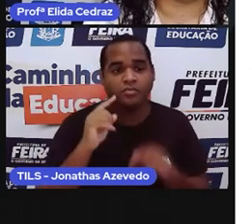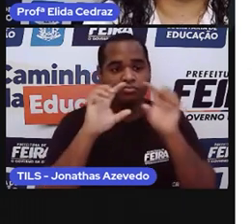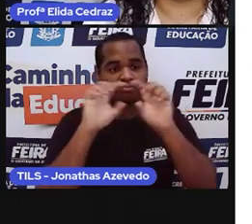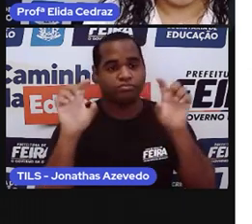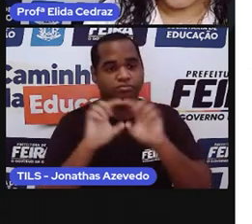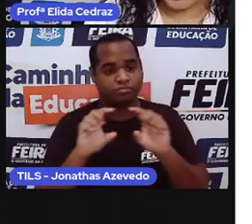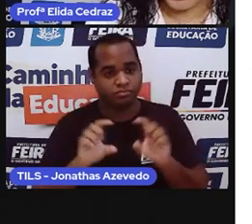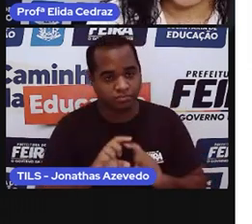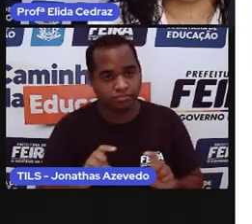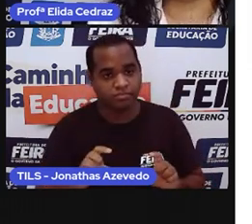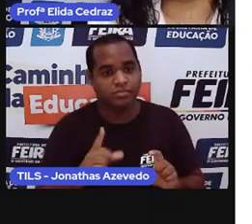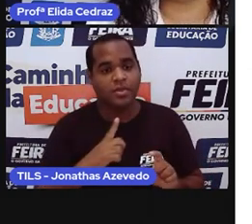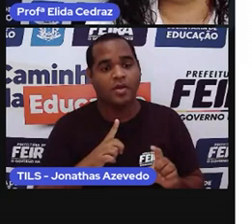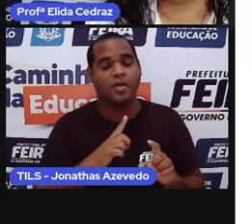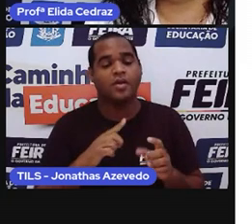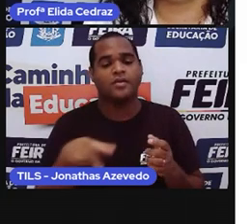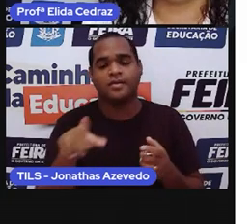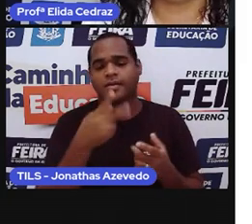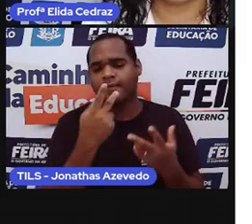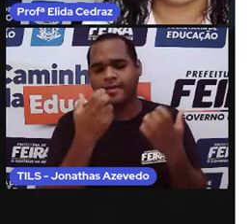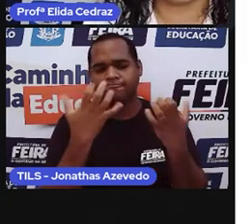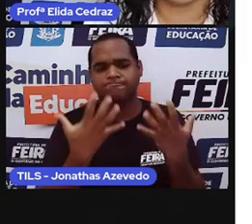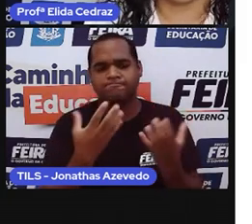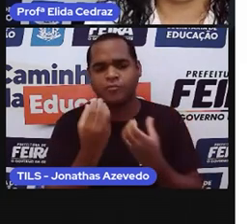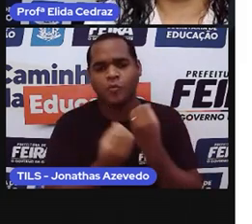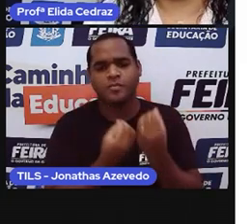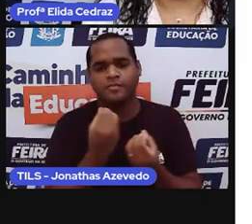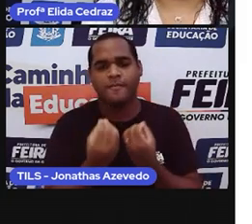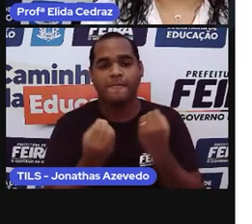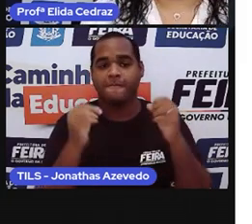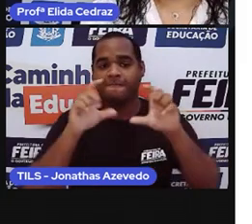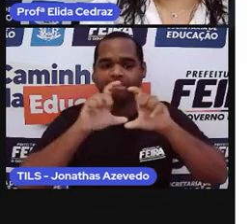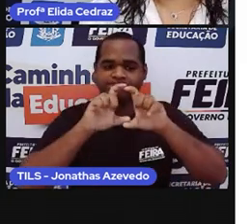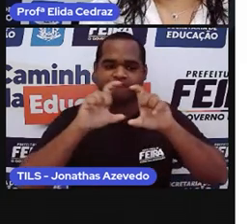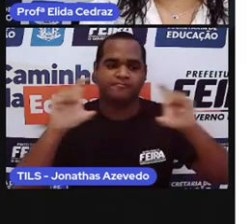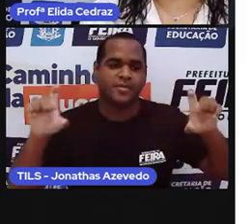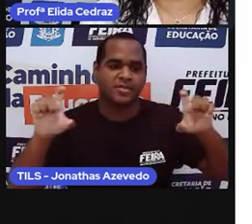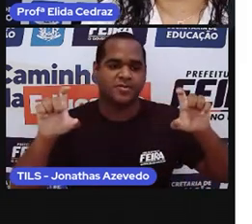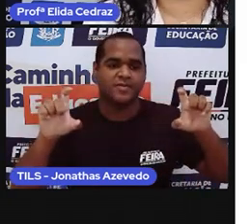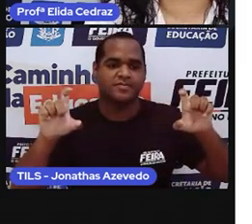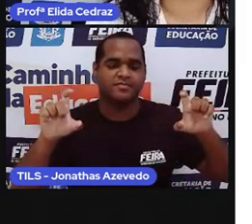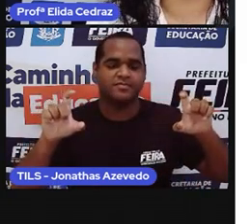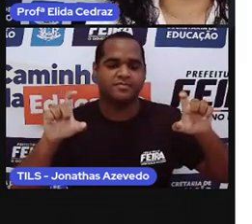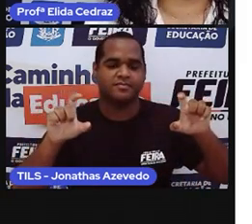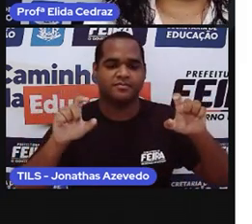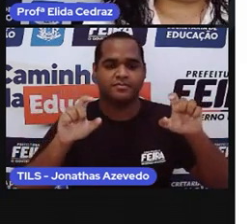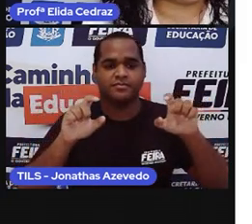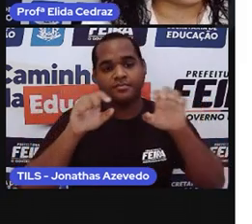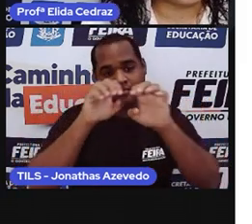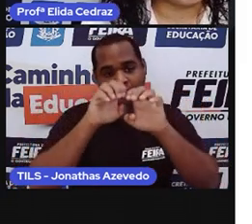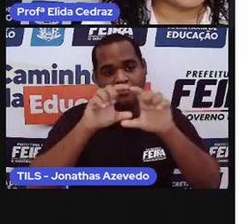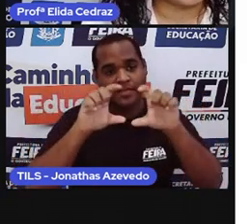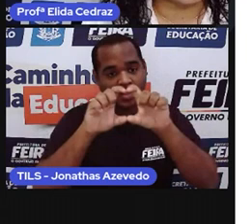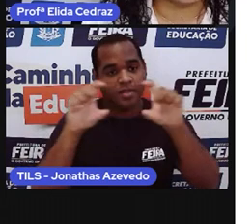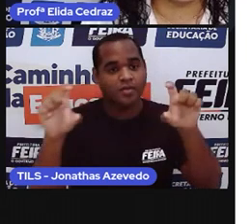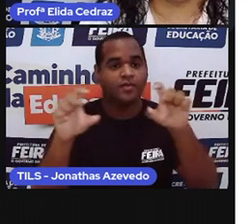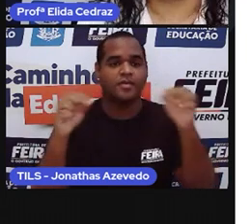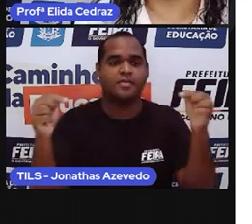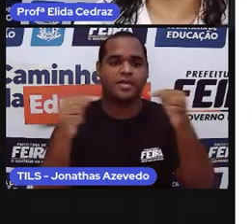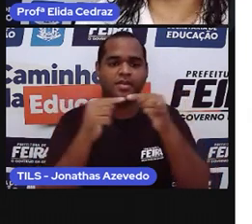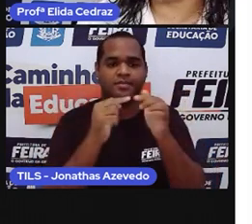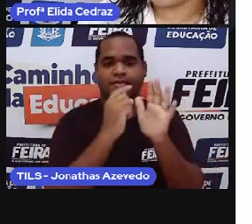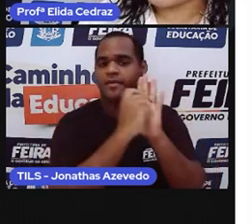desse, nós chamamos de estrofe. A estrofe é o conjunto de